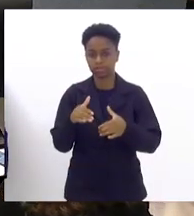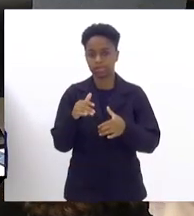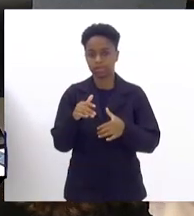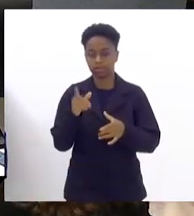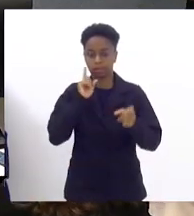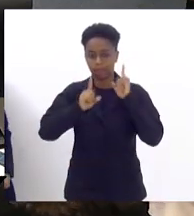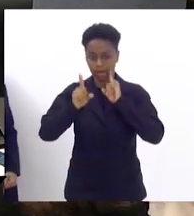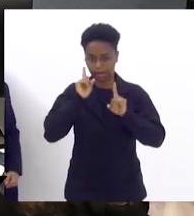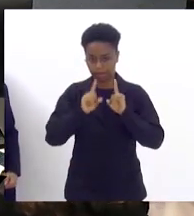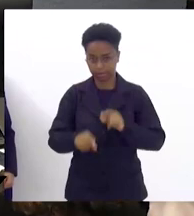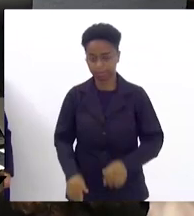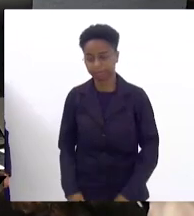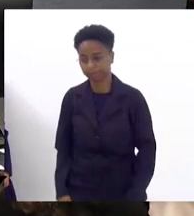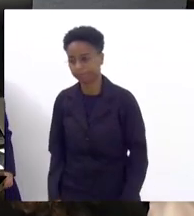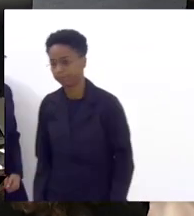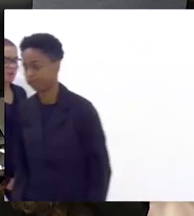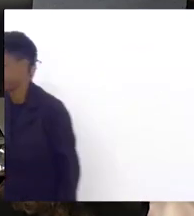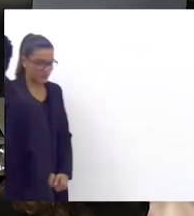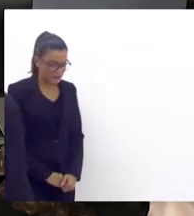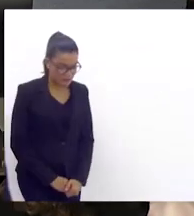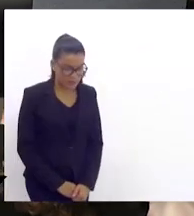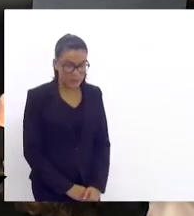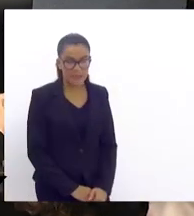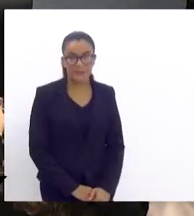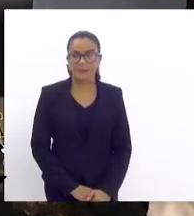Maricá, fazer uso da palavra, por favor.